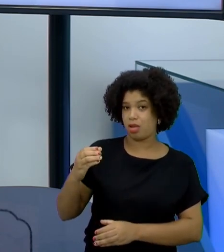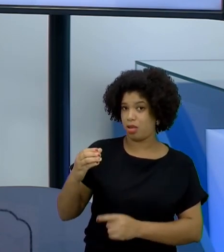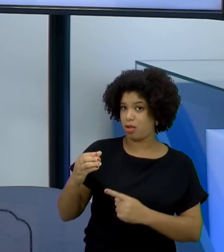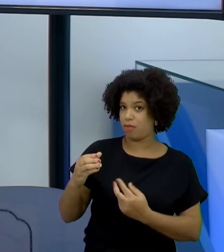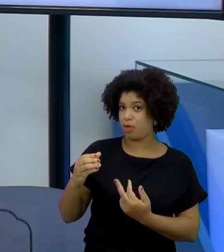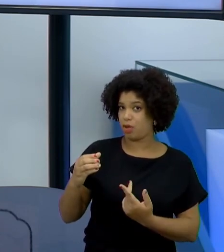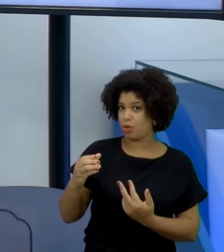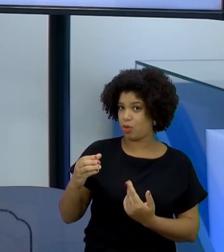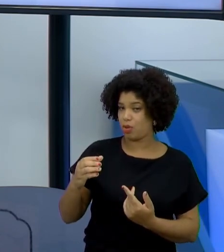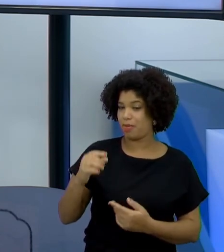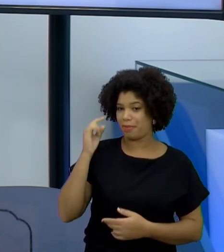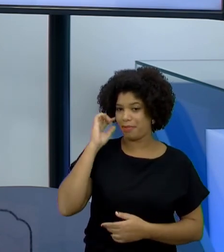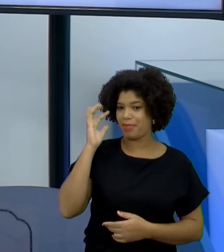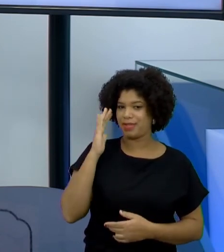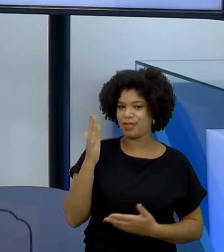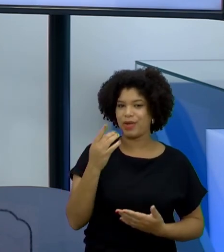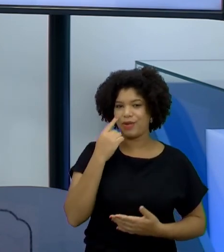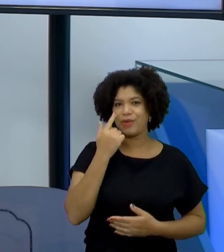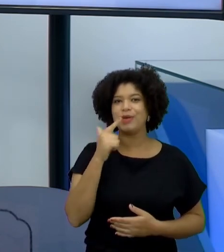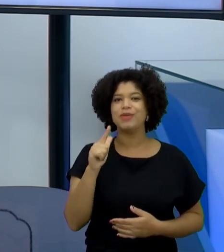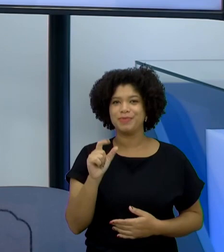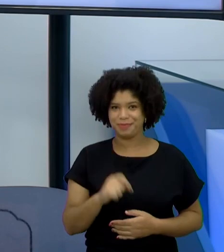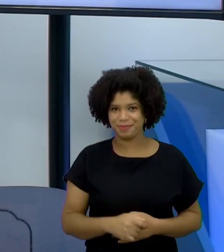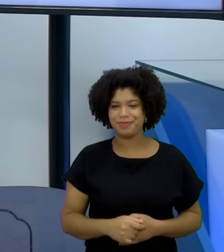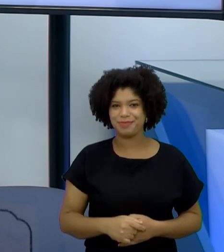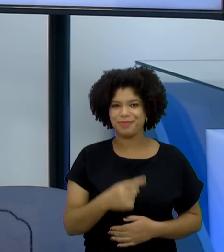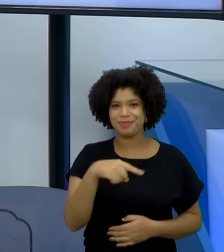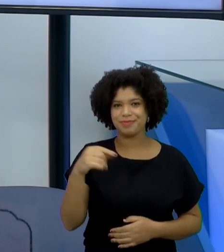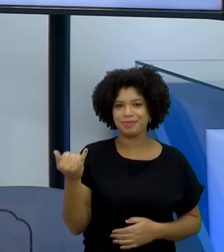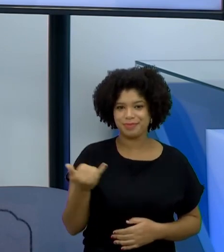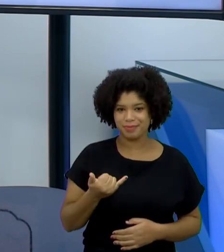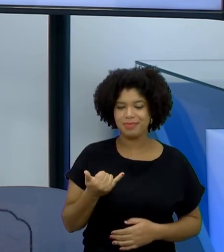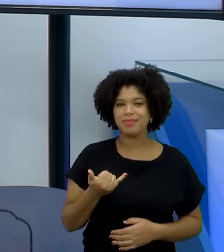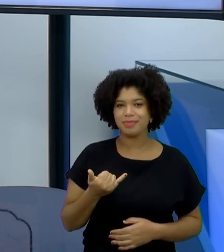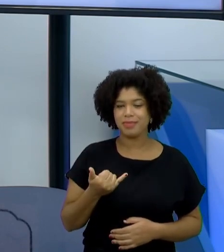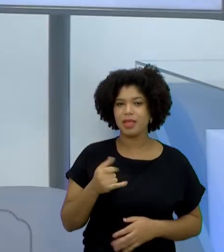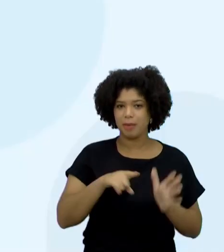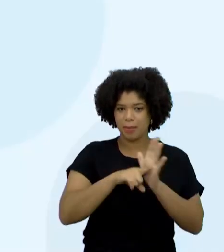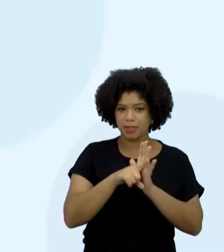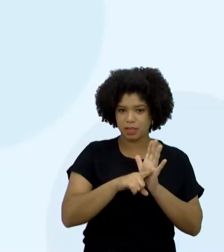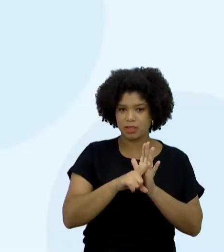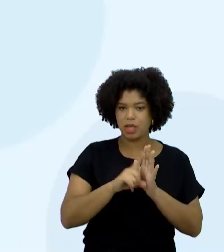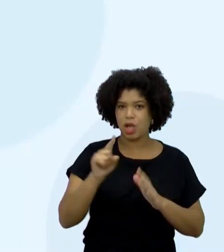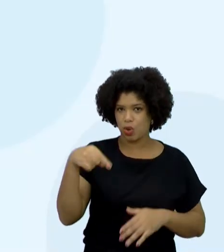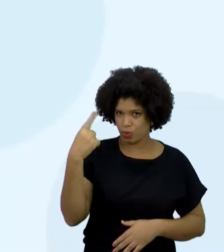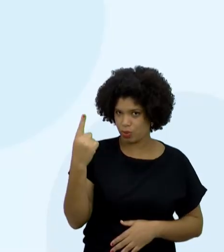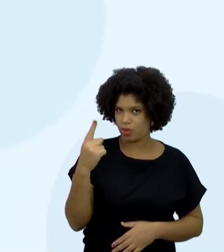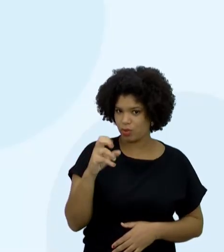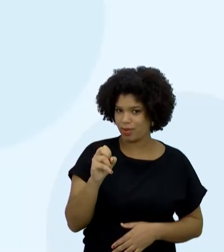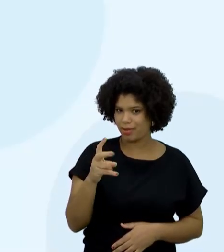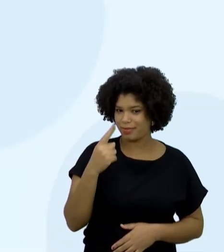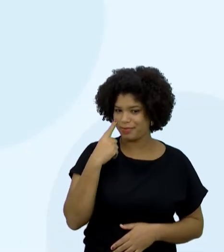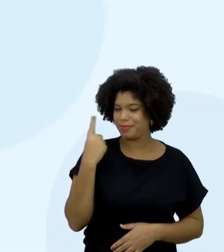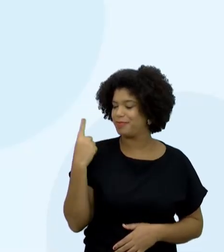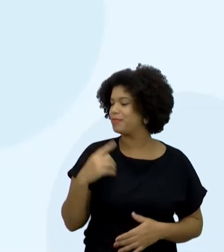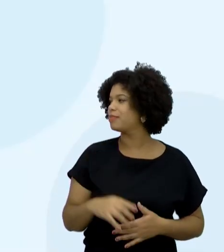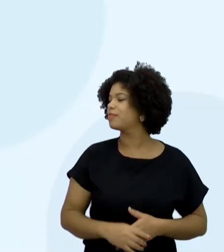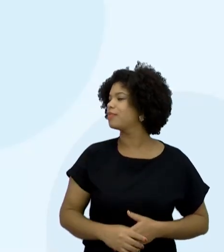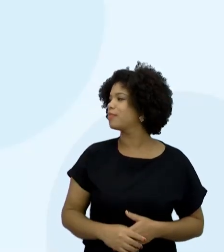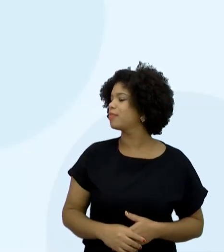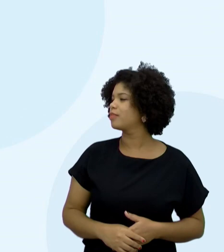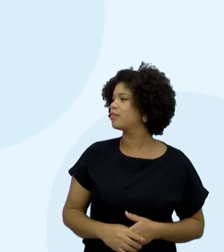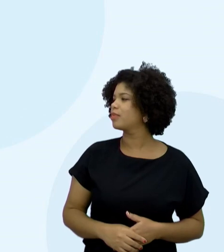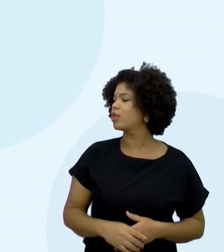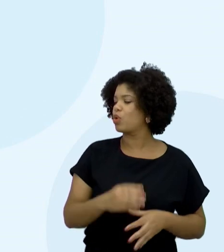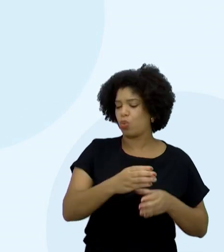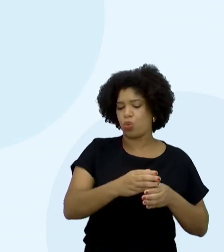pense sobre isso, que eu vou colocar para você na tela aqui, e me traga já isso pesquisado na aula que vem. Qual é a